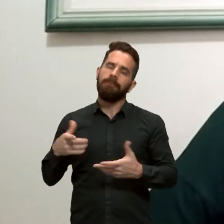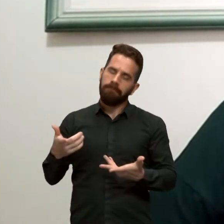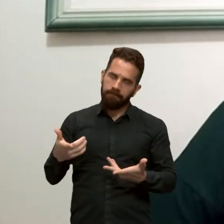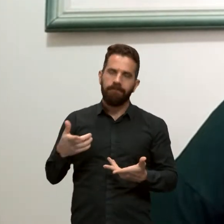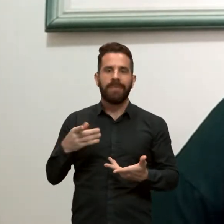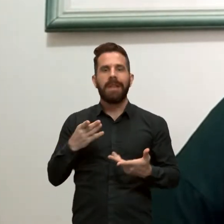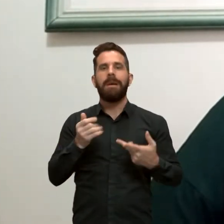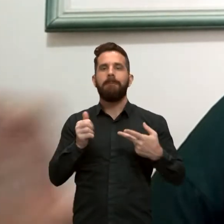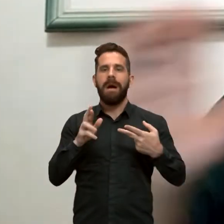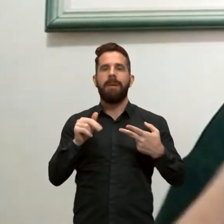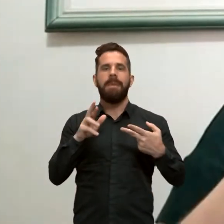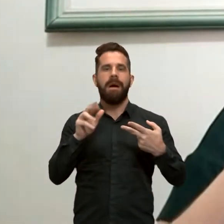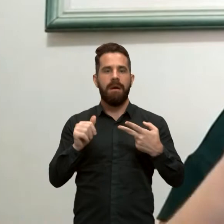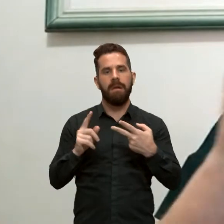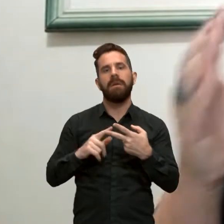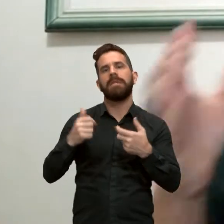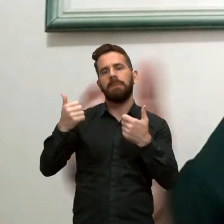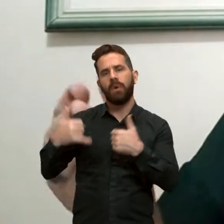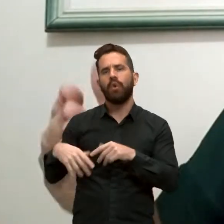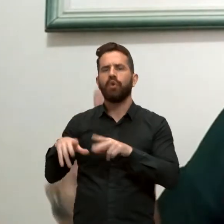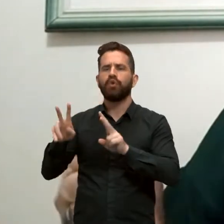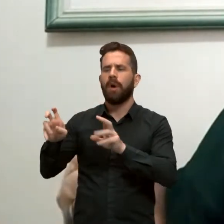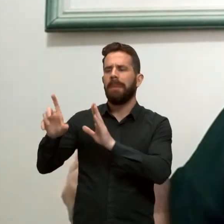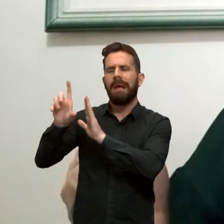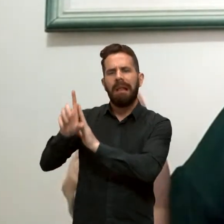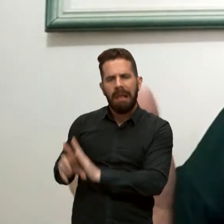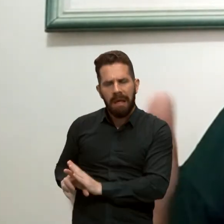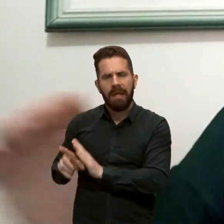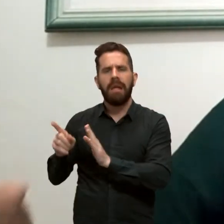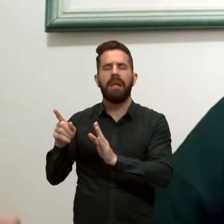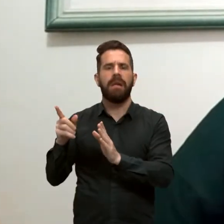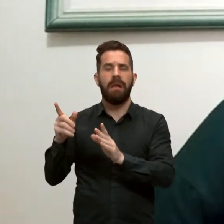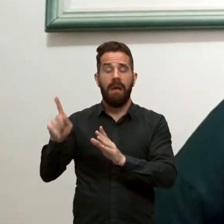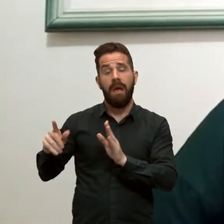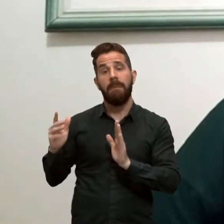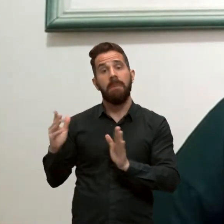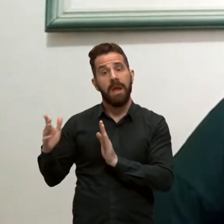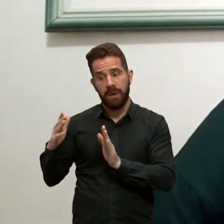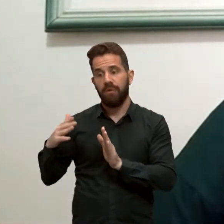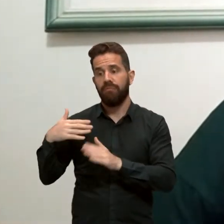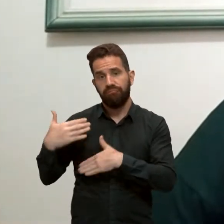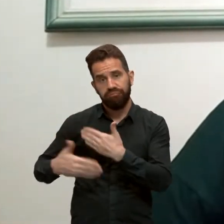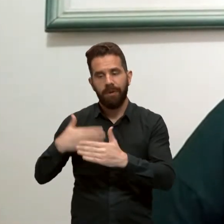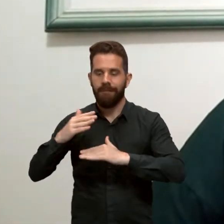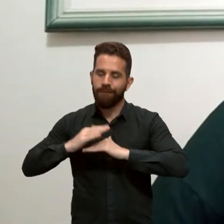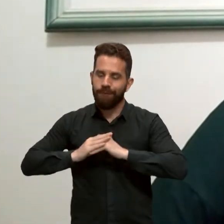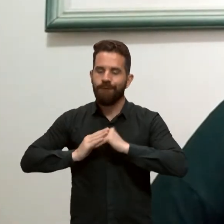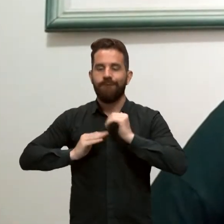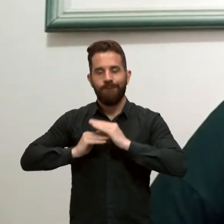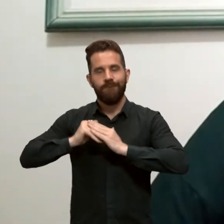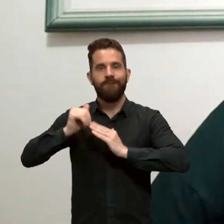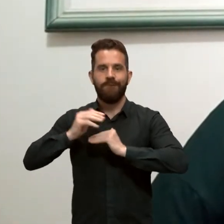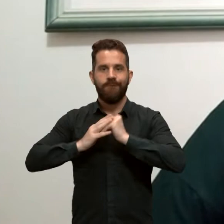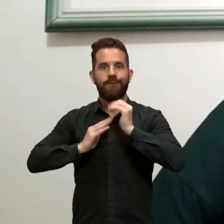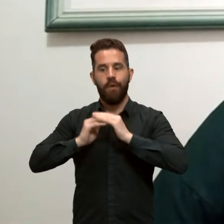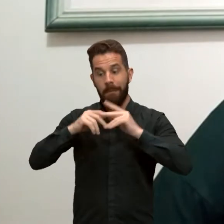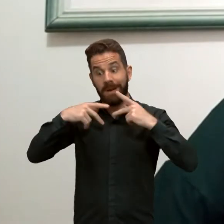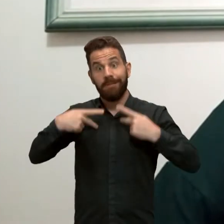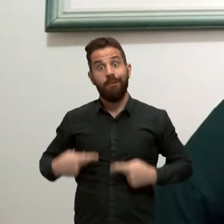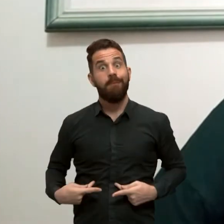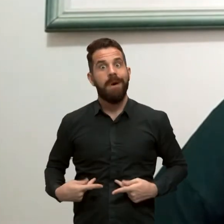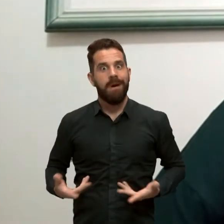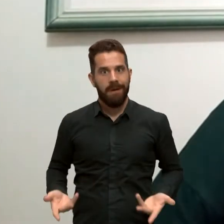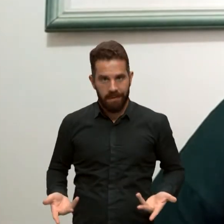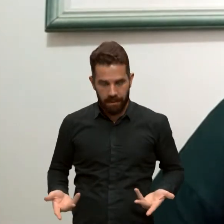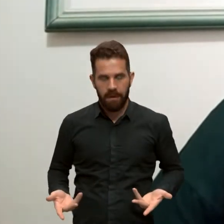essa infância como um período de formação humana, né? Então, nós definimos essa infância como um período de formação humana